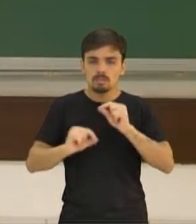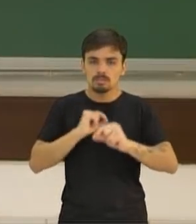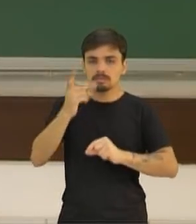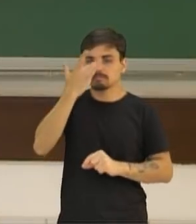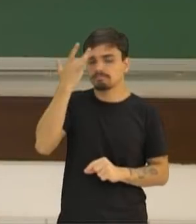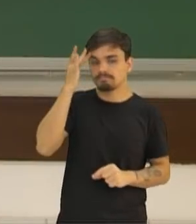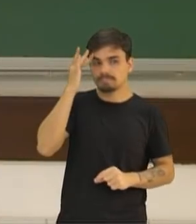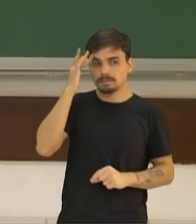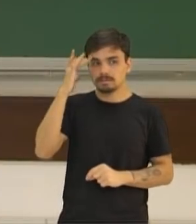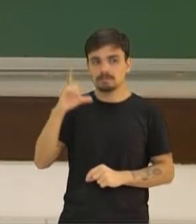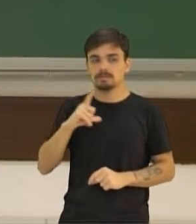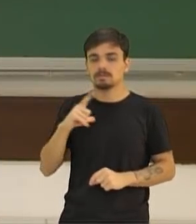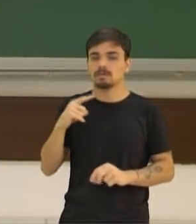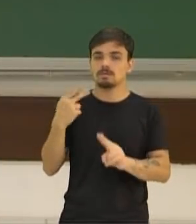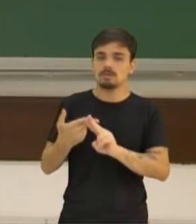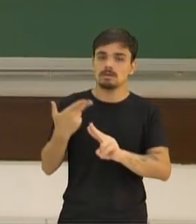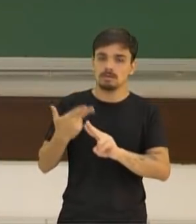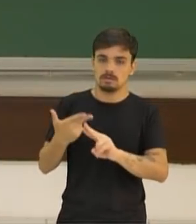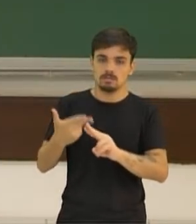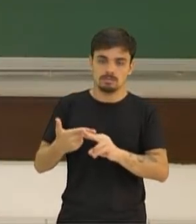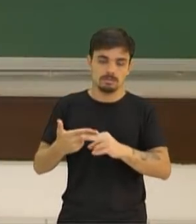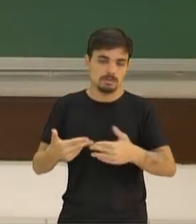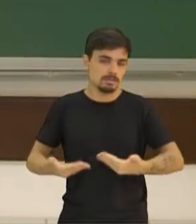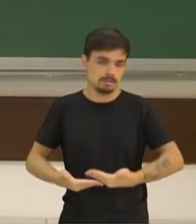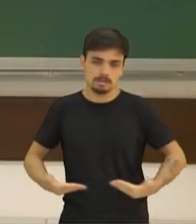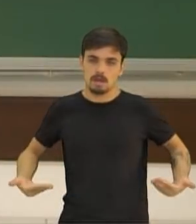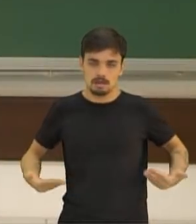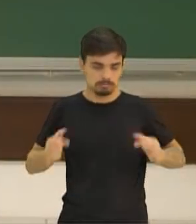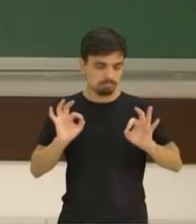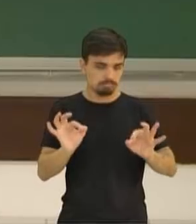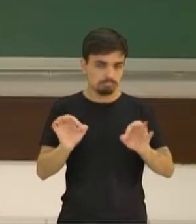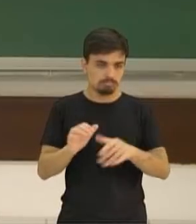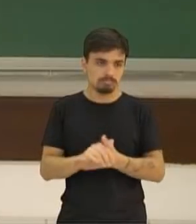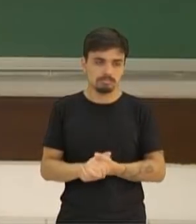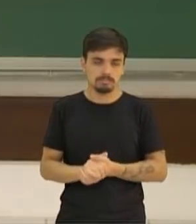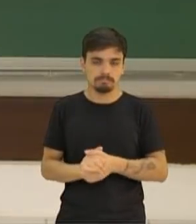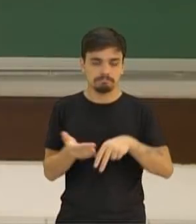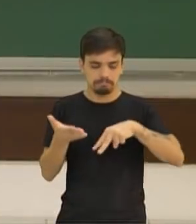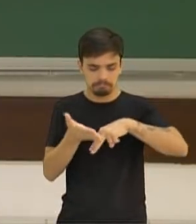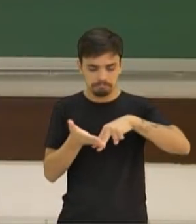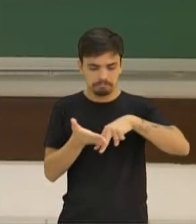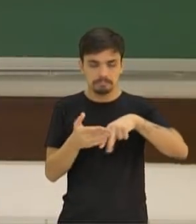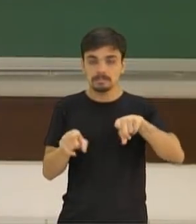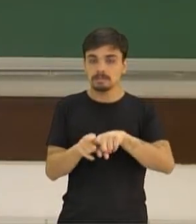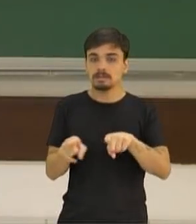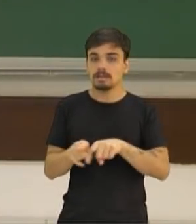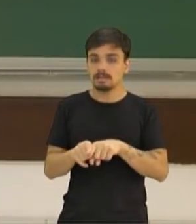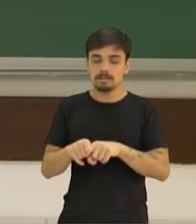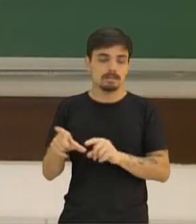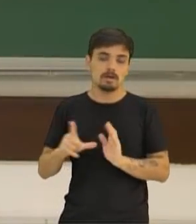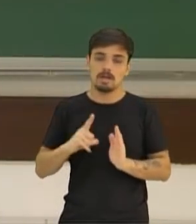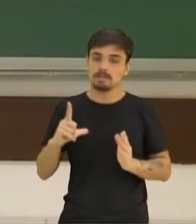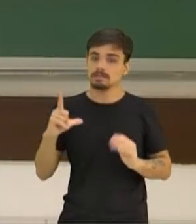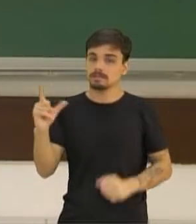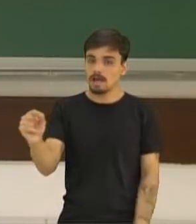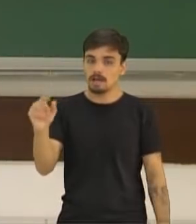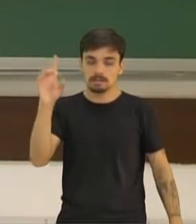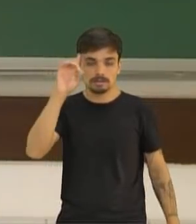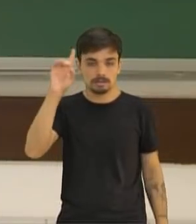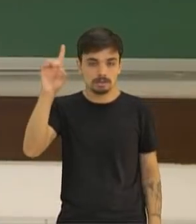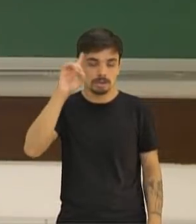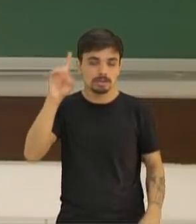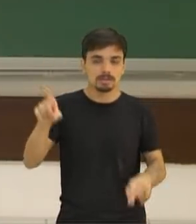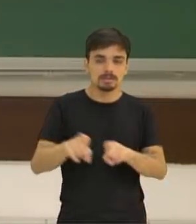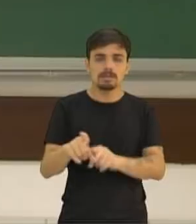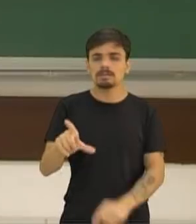a pessoa use a saia, certo? Use saia ali. Saia de dia,